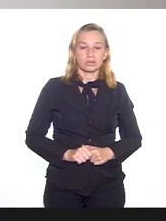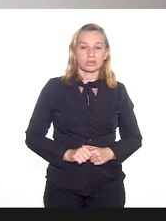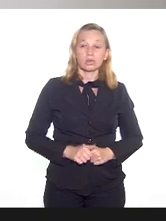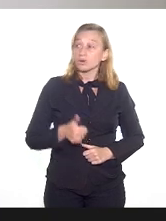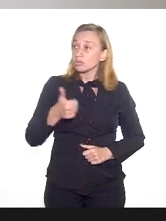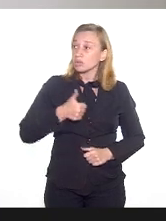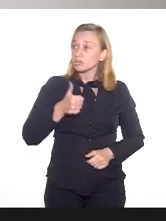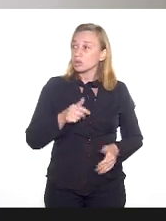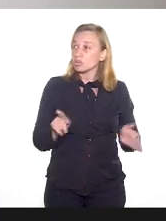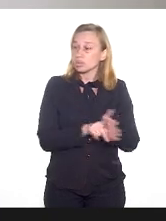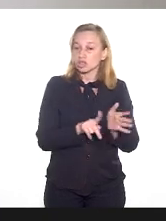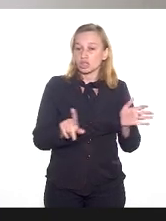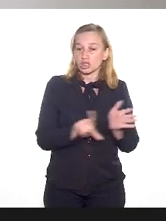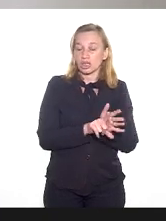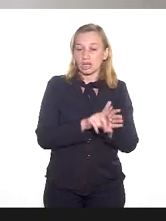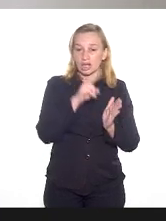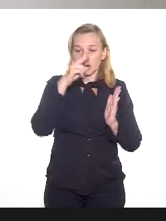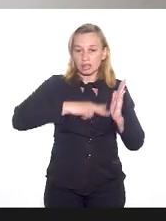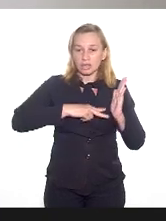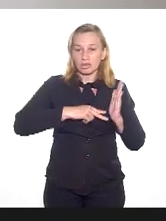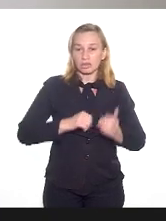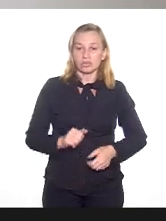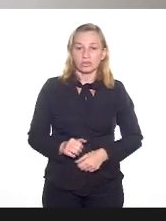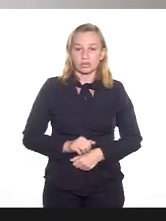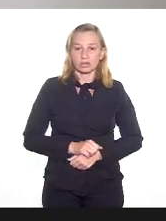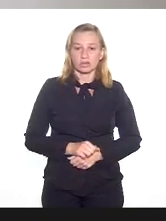primeiro projeto de lei, vou fazer a leitura.